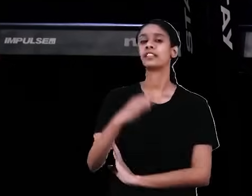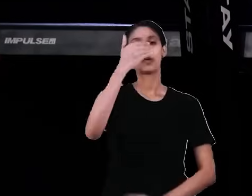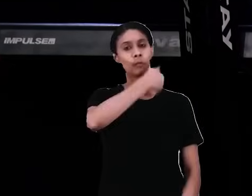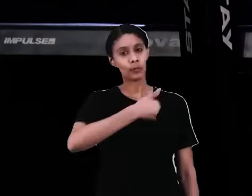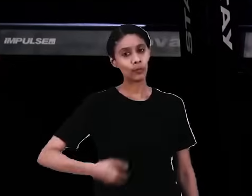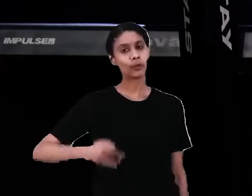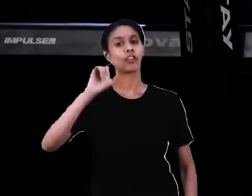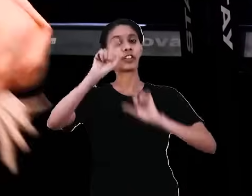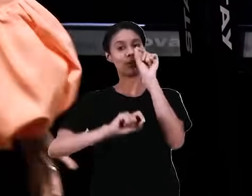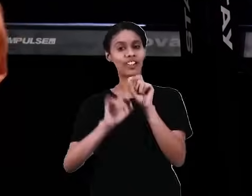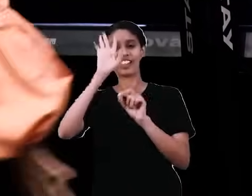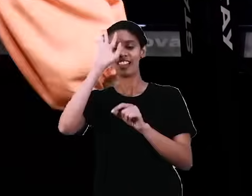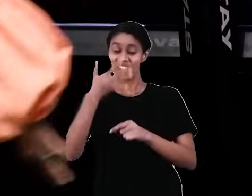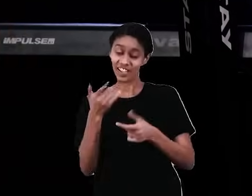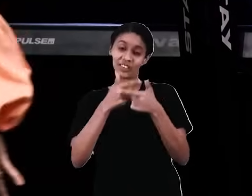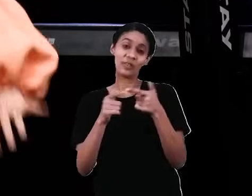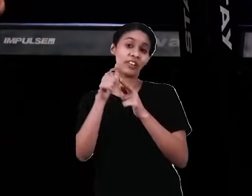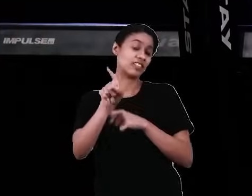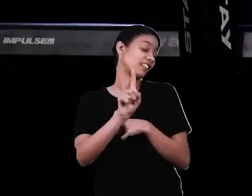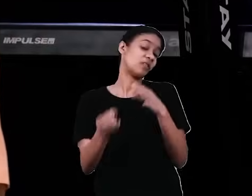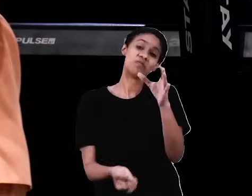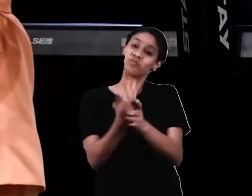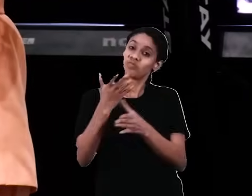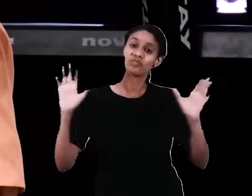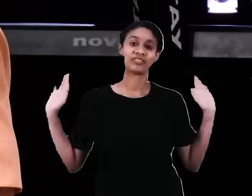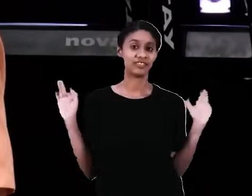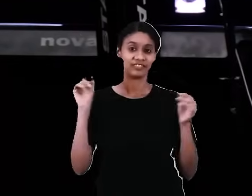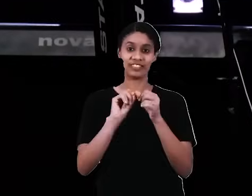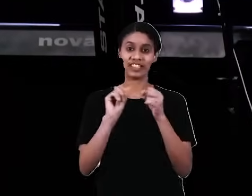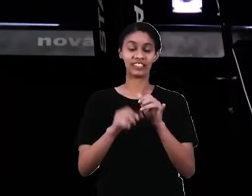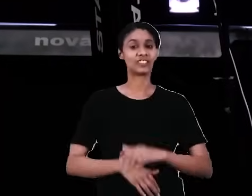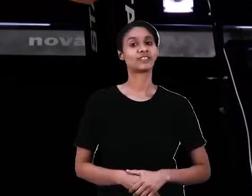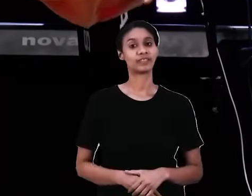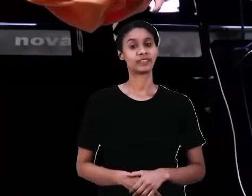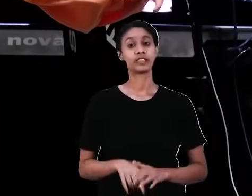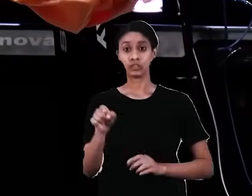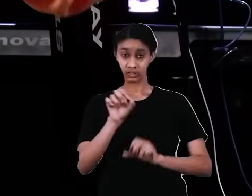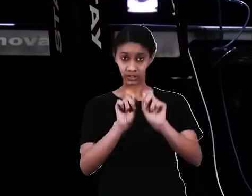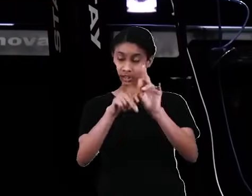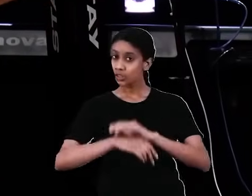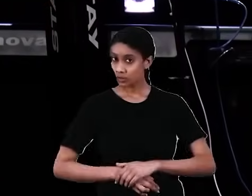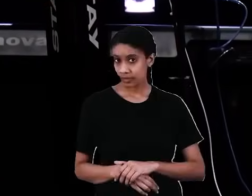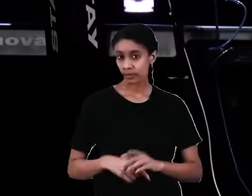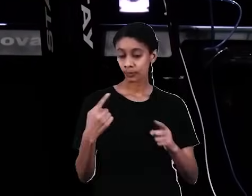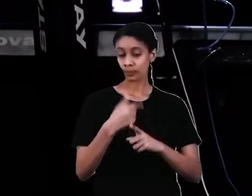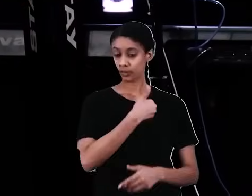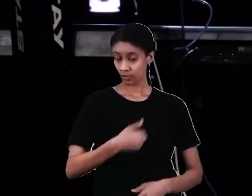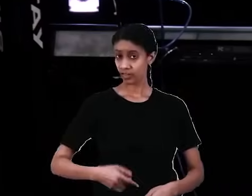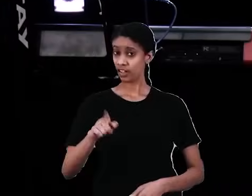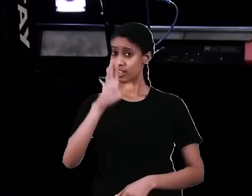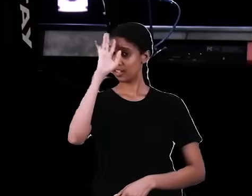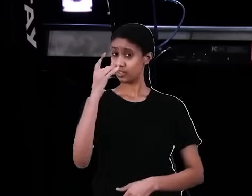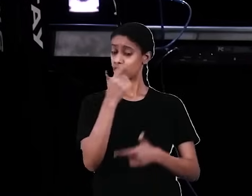isso. É resolver problemas que você não criou. Você tá preparada? Porque governar é isso. É resolver problemas que você